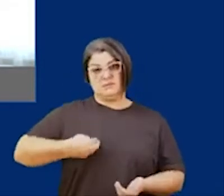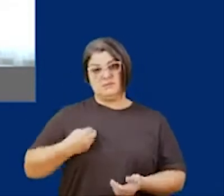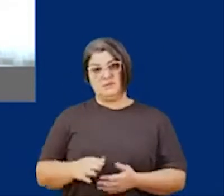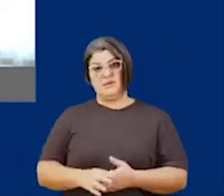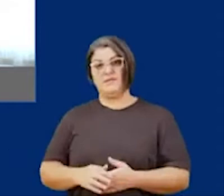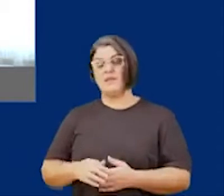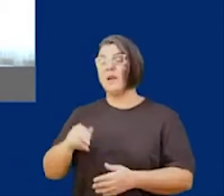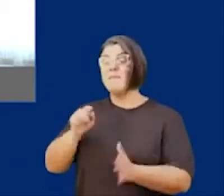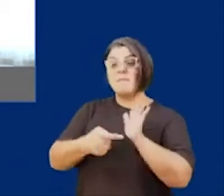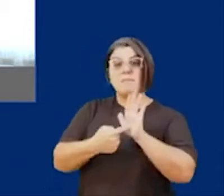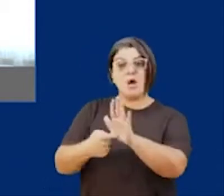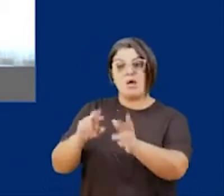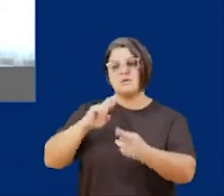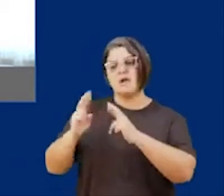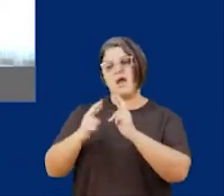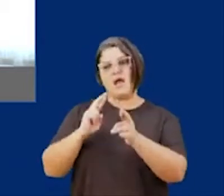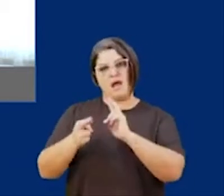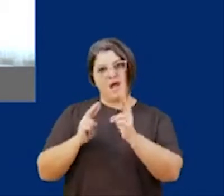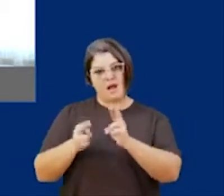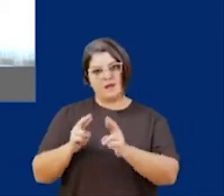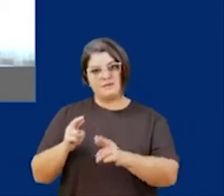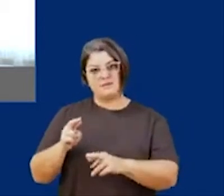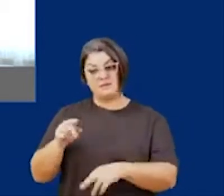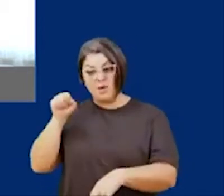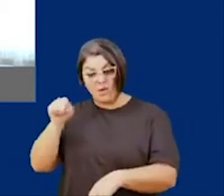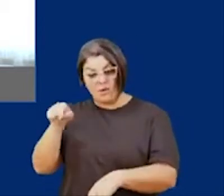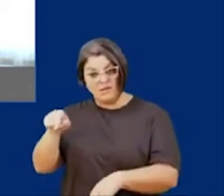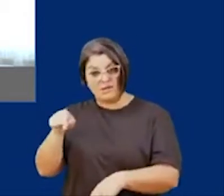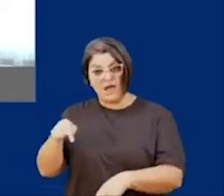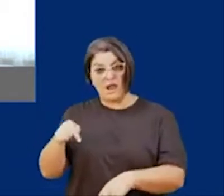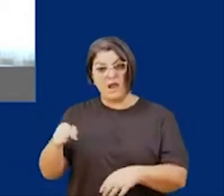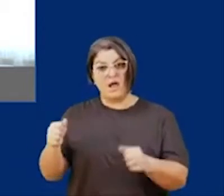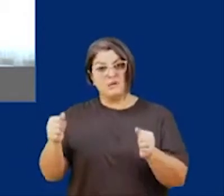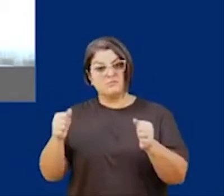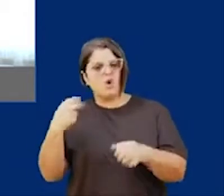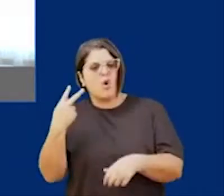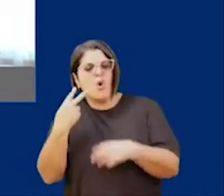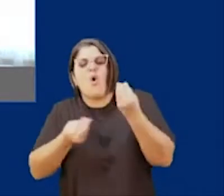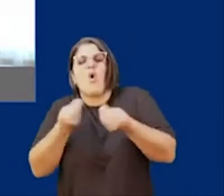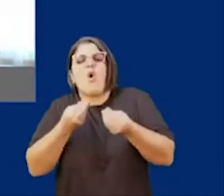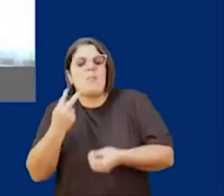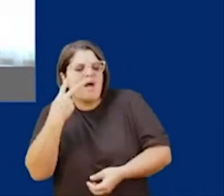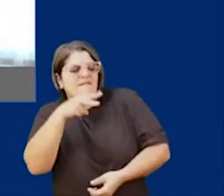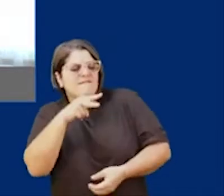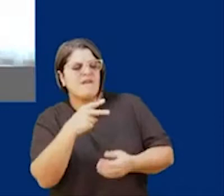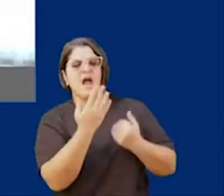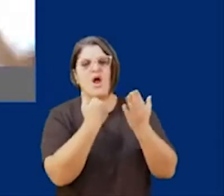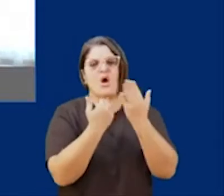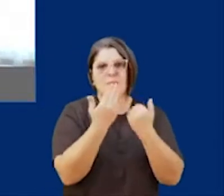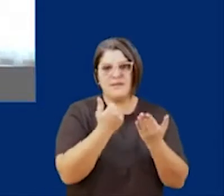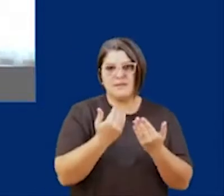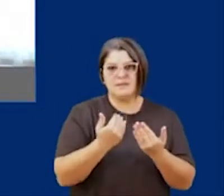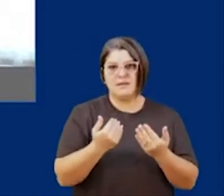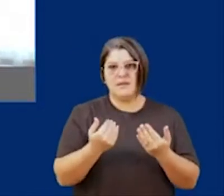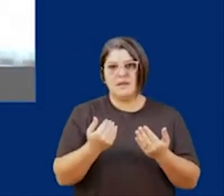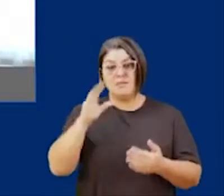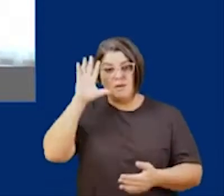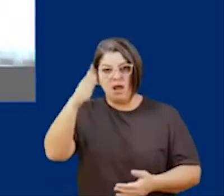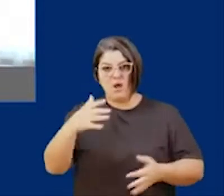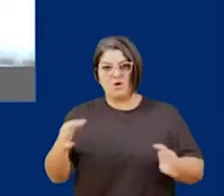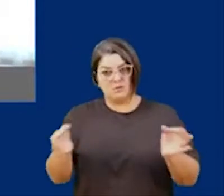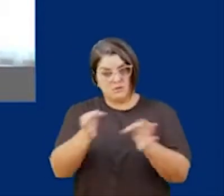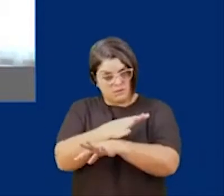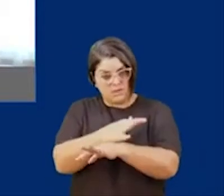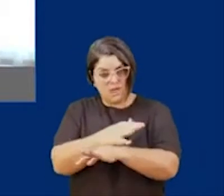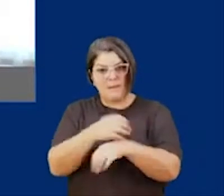da criança com a comida do decorrer da vida dela, né, e que para isso acontecer plenamente, a gente precisa de uma comunidade,